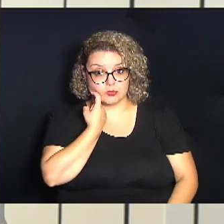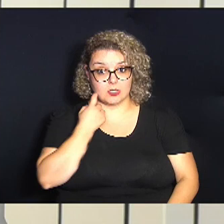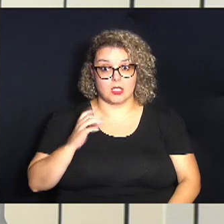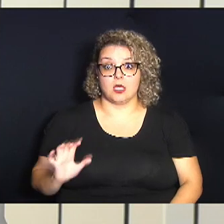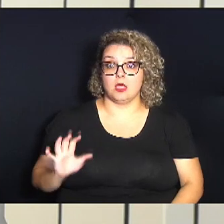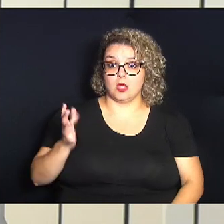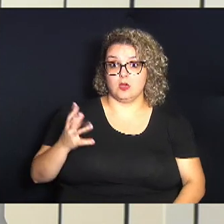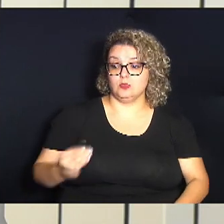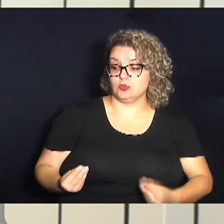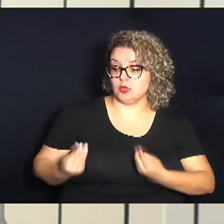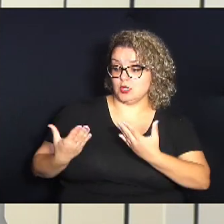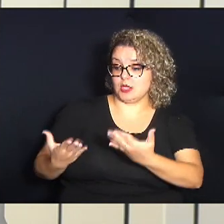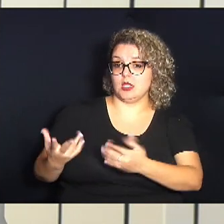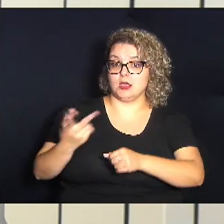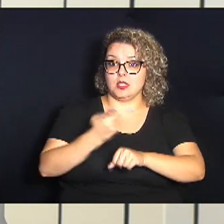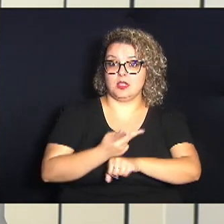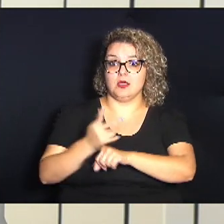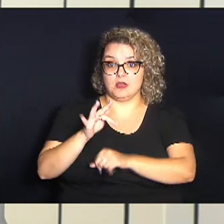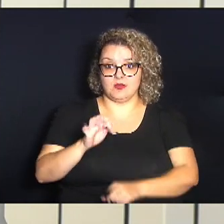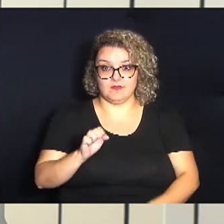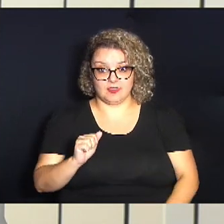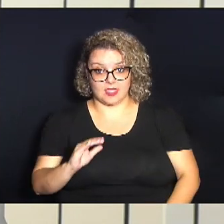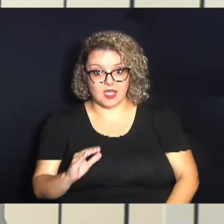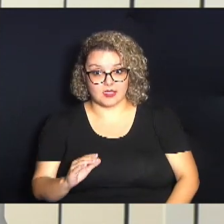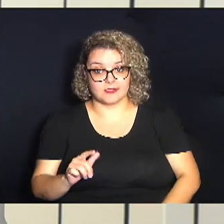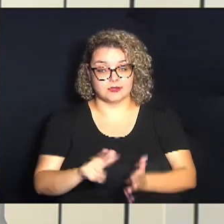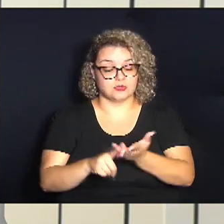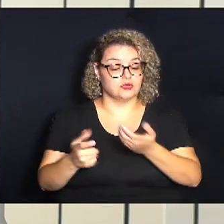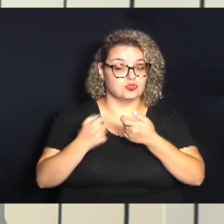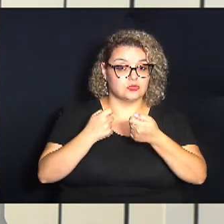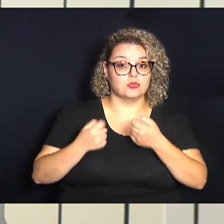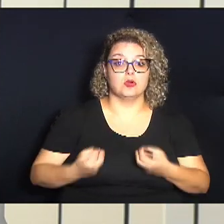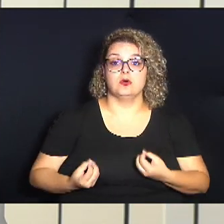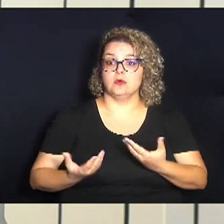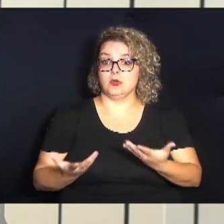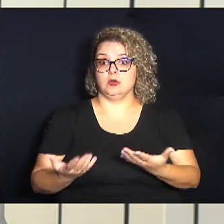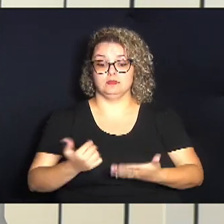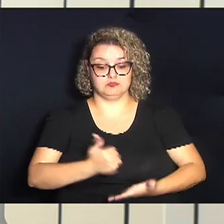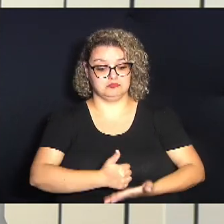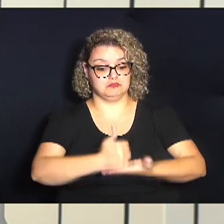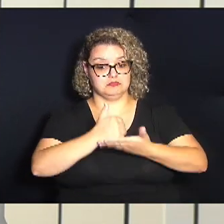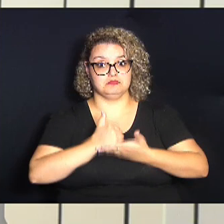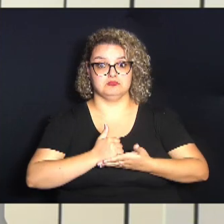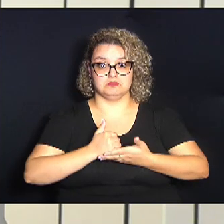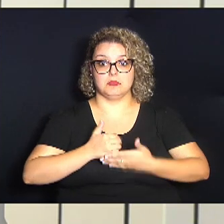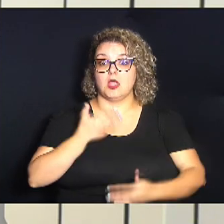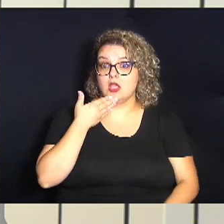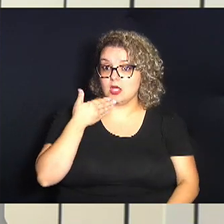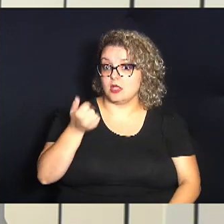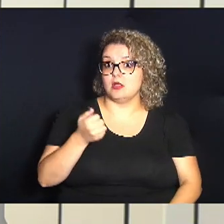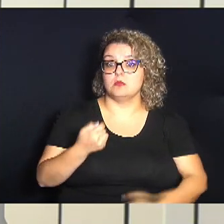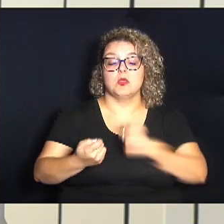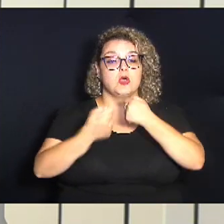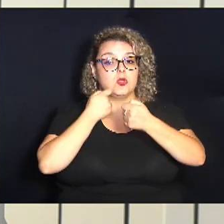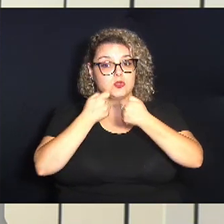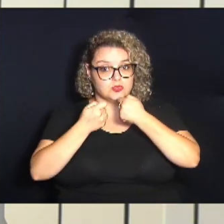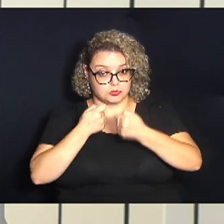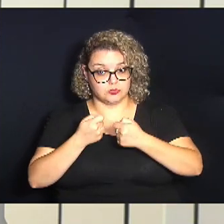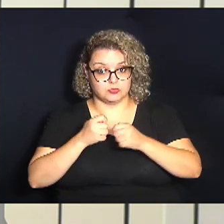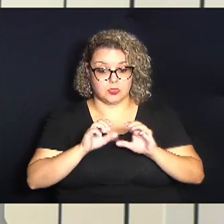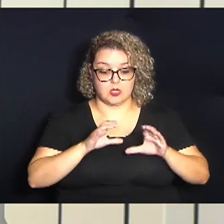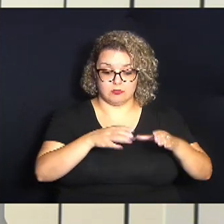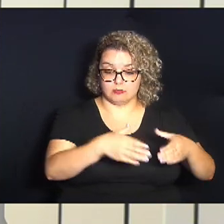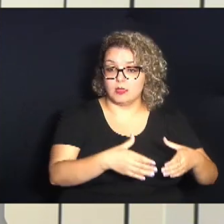a entrega do Prêmio FEAC de Jornalismo. Foram entregues troféus para as melhores reportagens nas